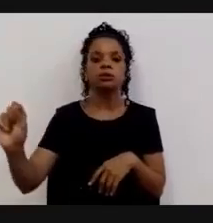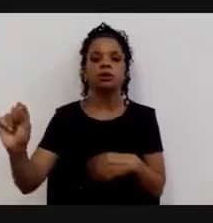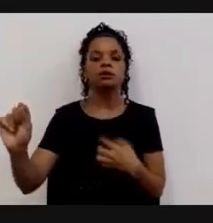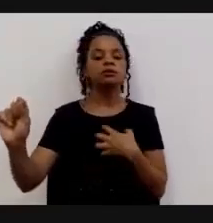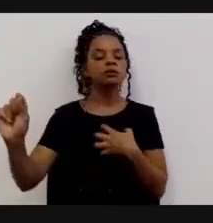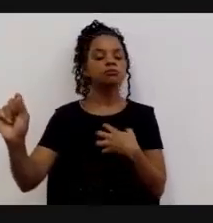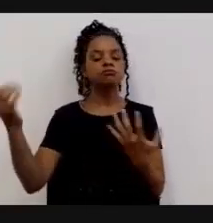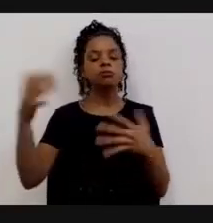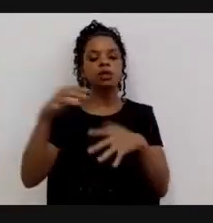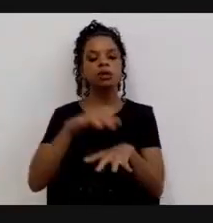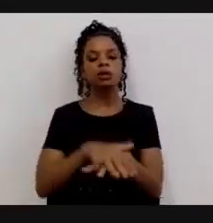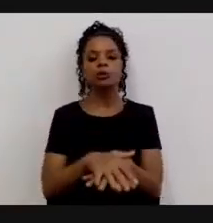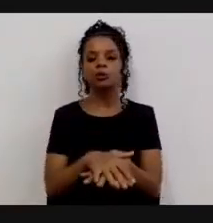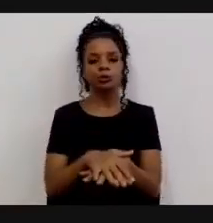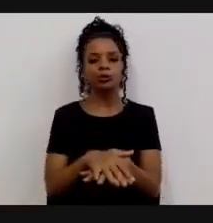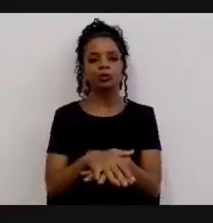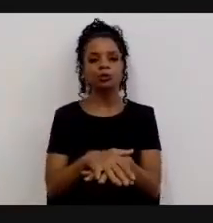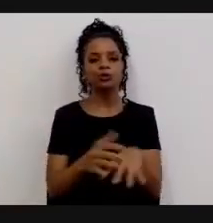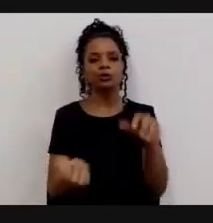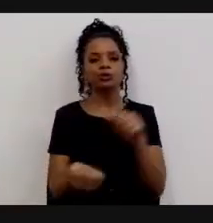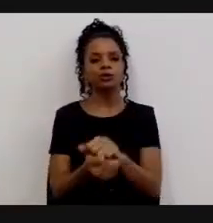dentro da política, mais realmente...